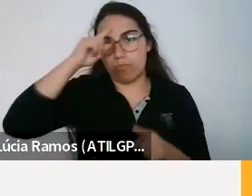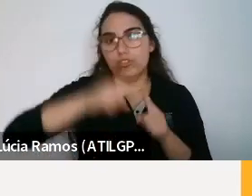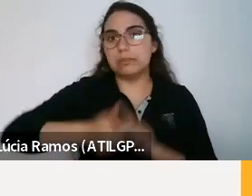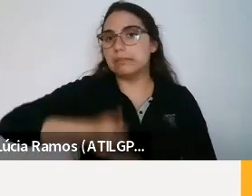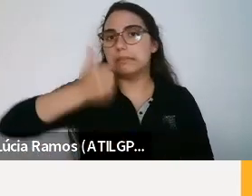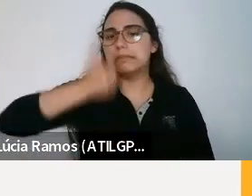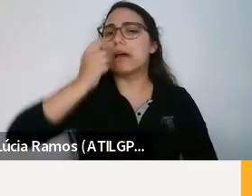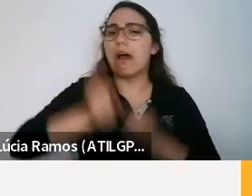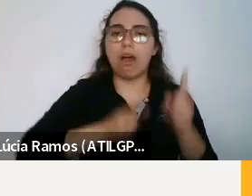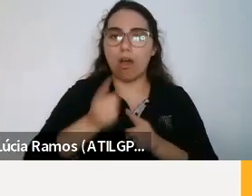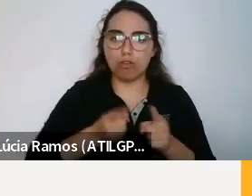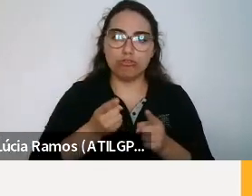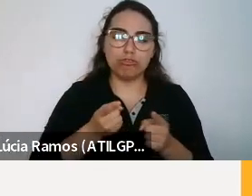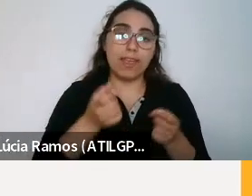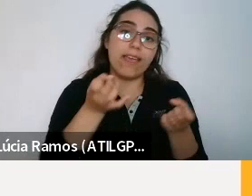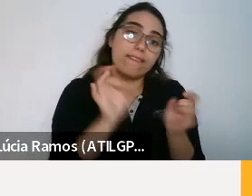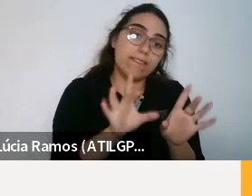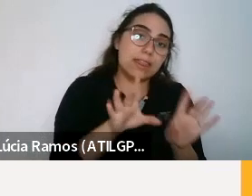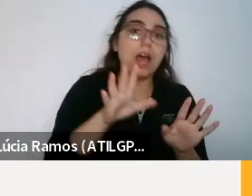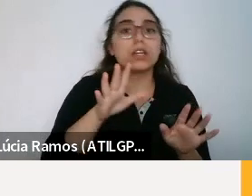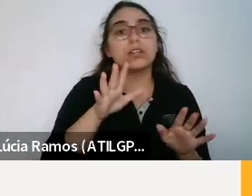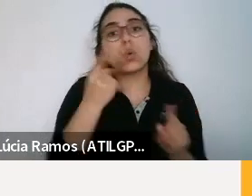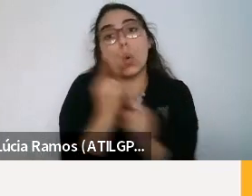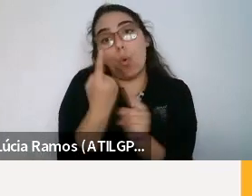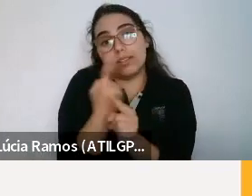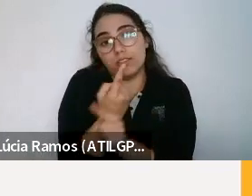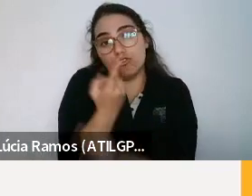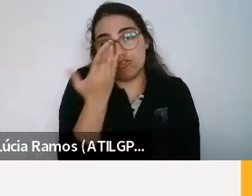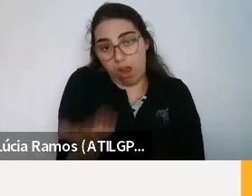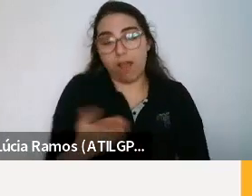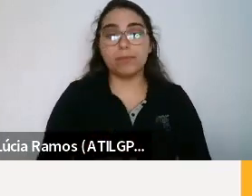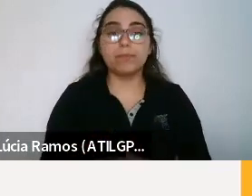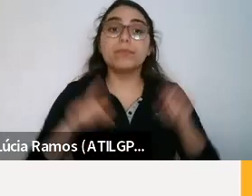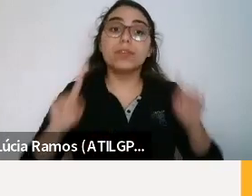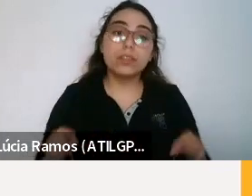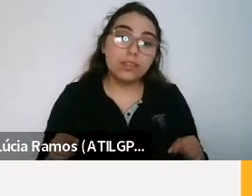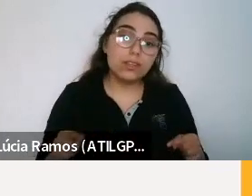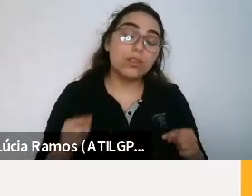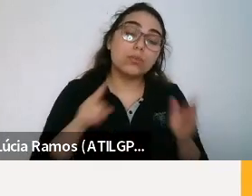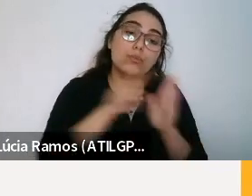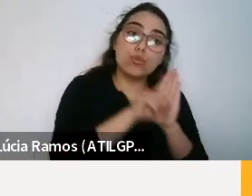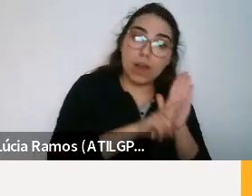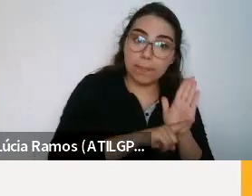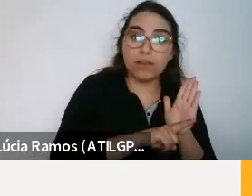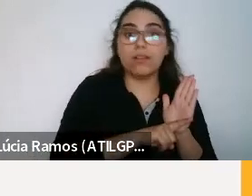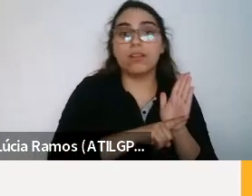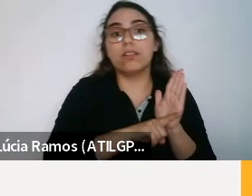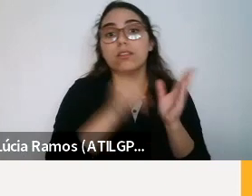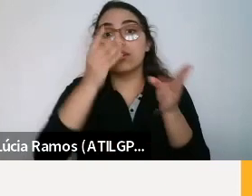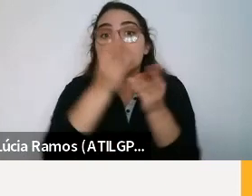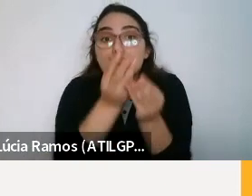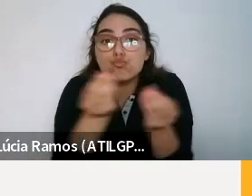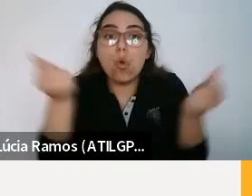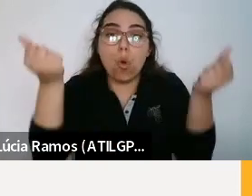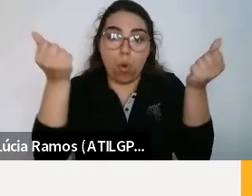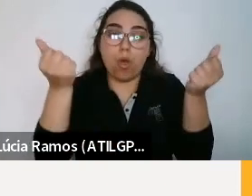é evitar determinados comportamentos ocorram. E depois os programas de intervenção direta, que se destinam a agir, não é? Já